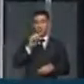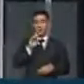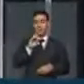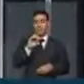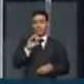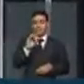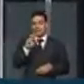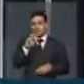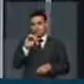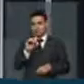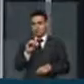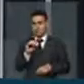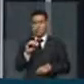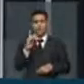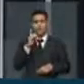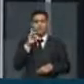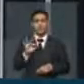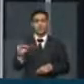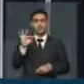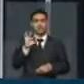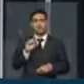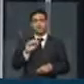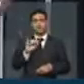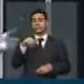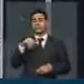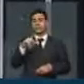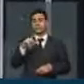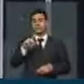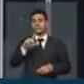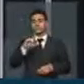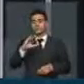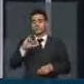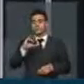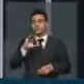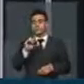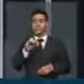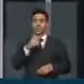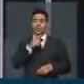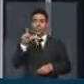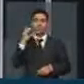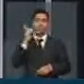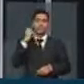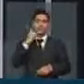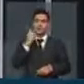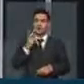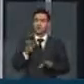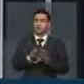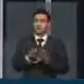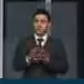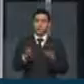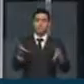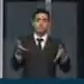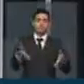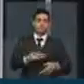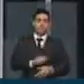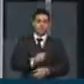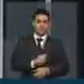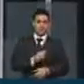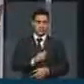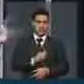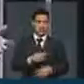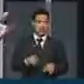deputados federais como o Simplício Araújo com outros colegas deputados que tem sempre participado e também a grande